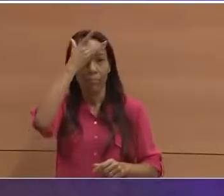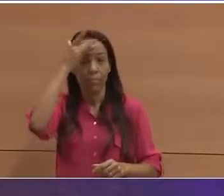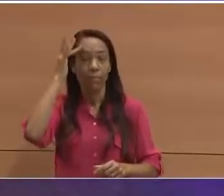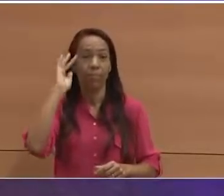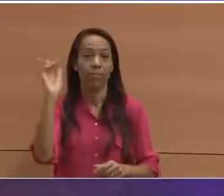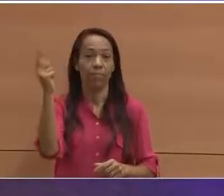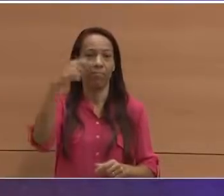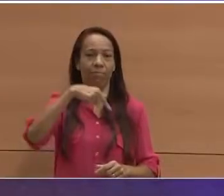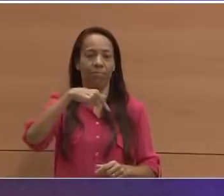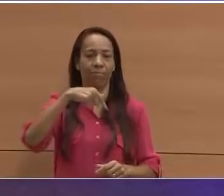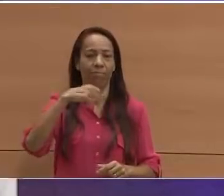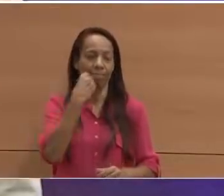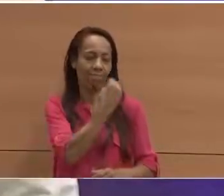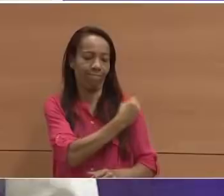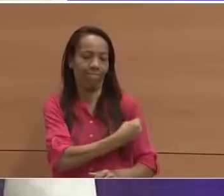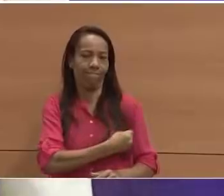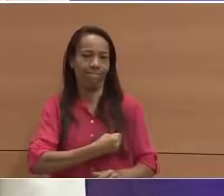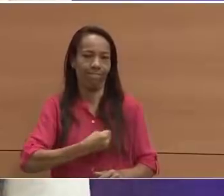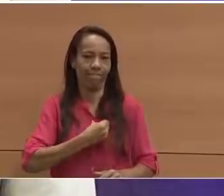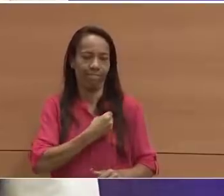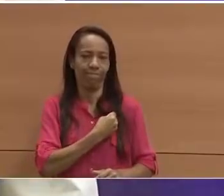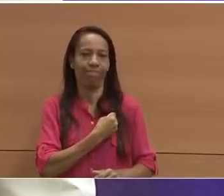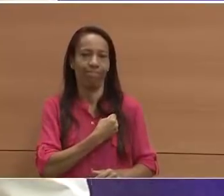João foi para lá.